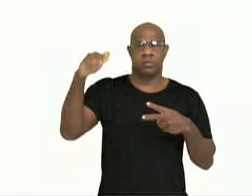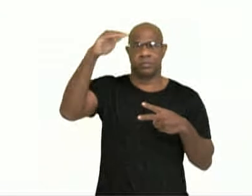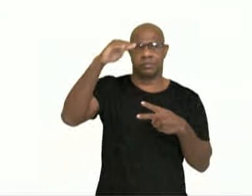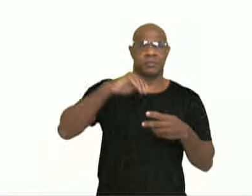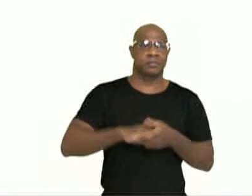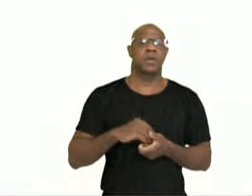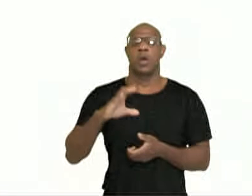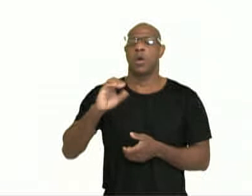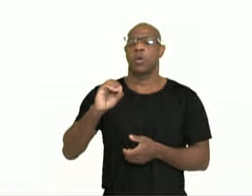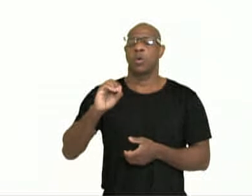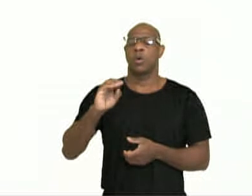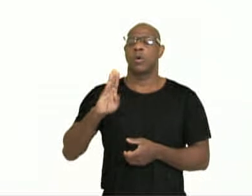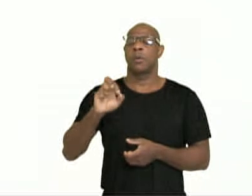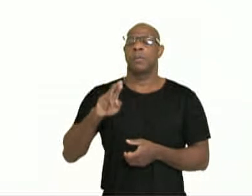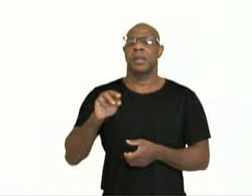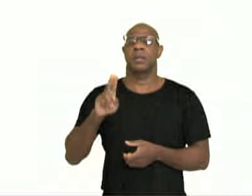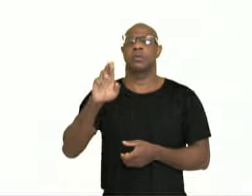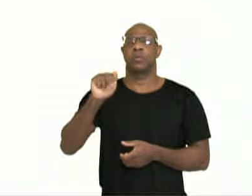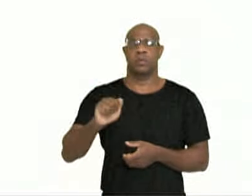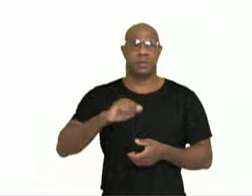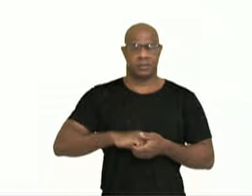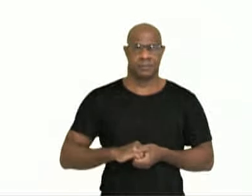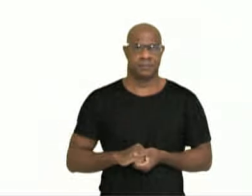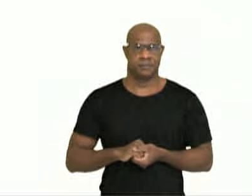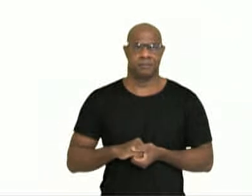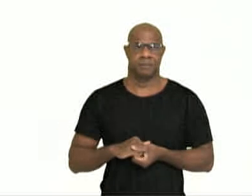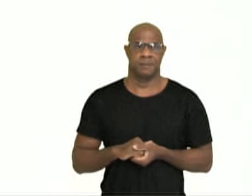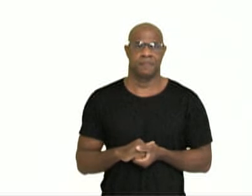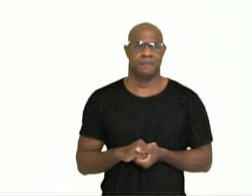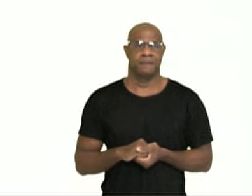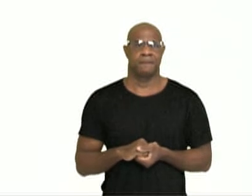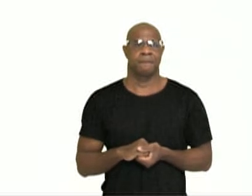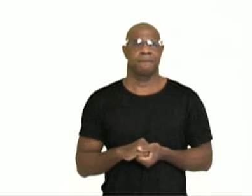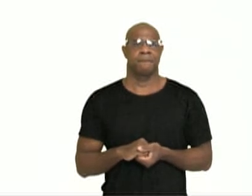cobertura. Tranquilo? Respondeu certinho? Ótimo. Let's go.